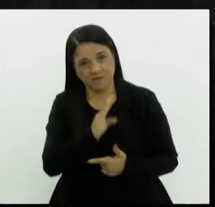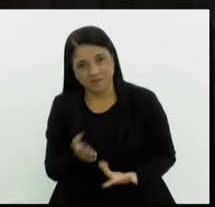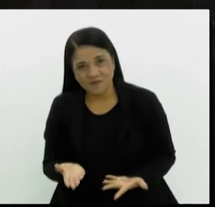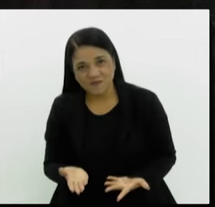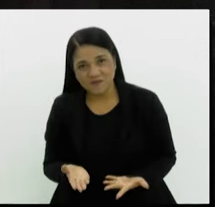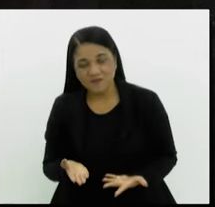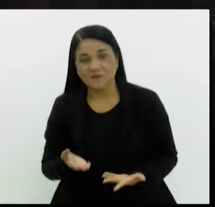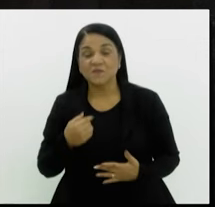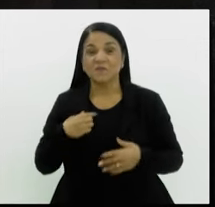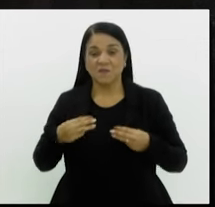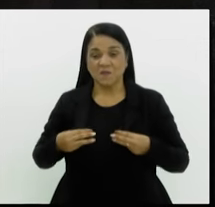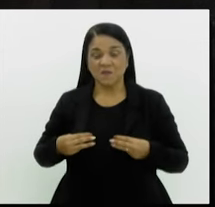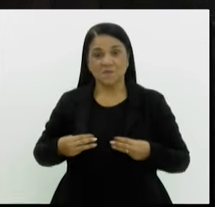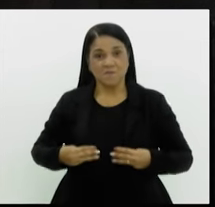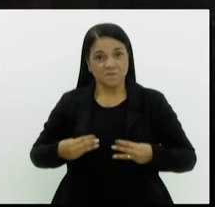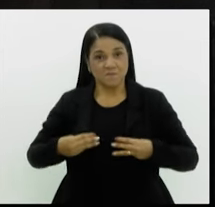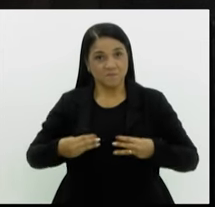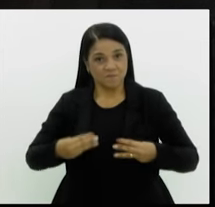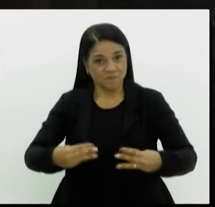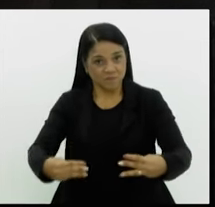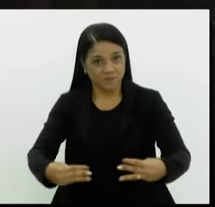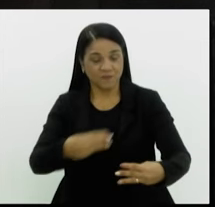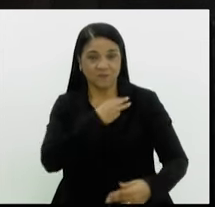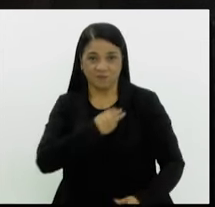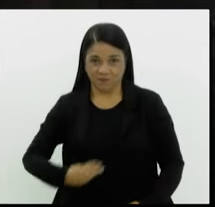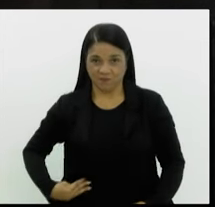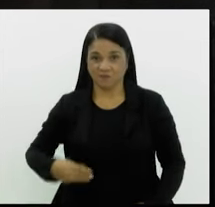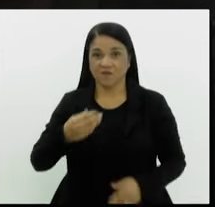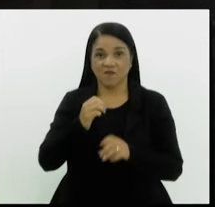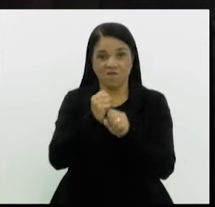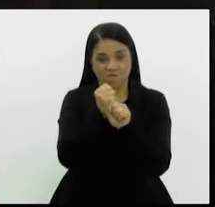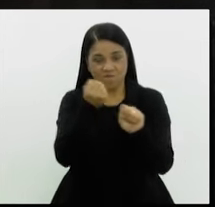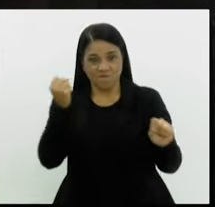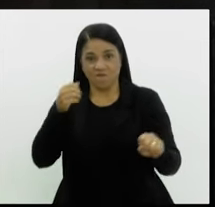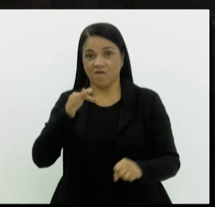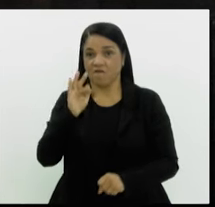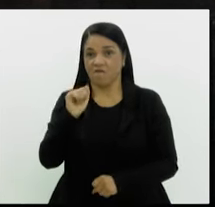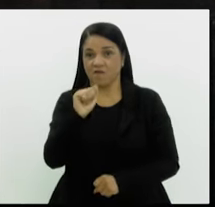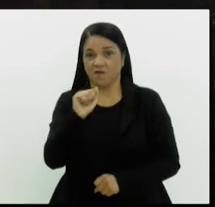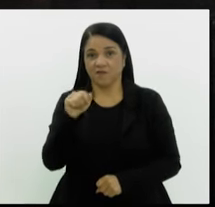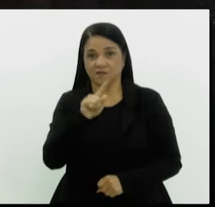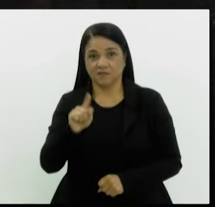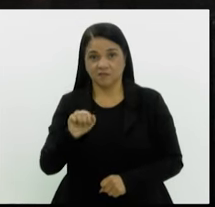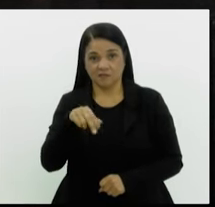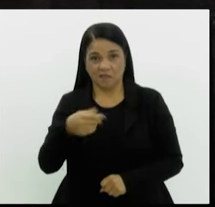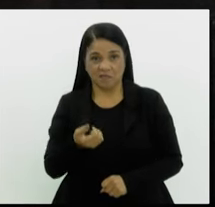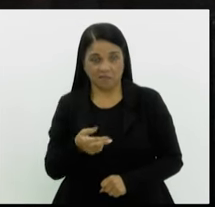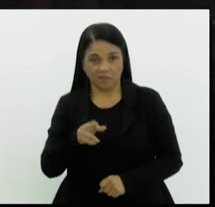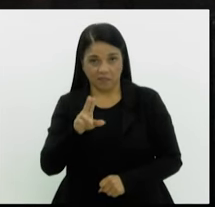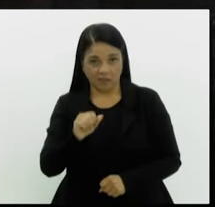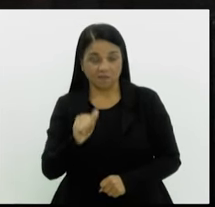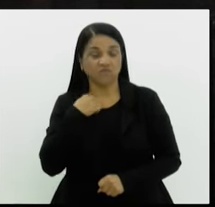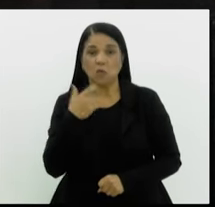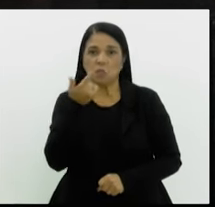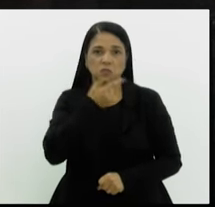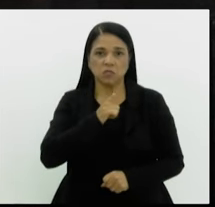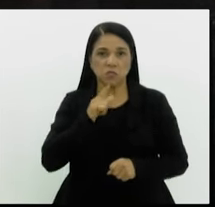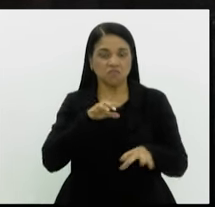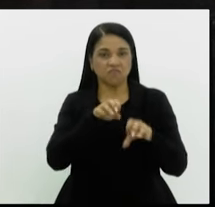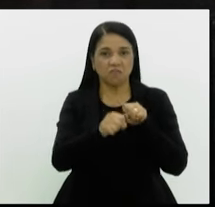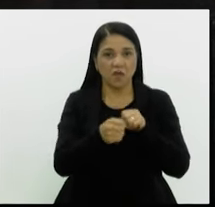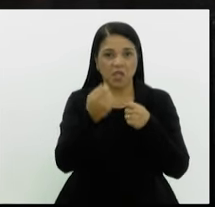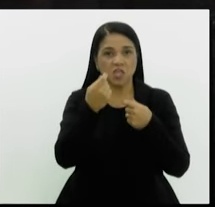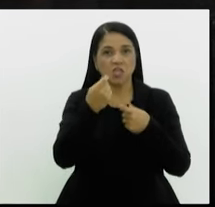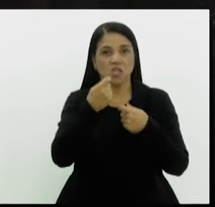ministro da Fazenda, que diz que não conseguiu se formar em economia, no máximo ele fez